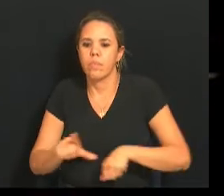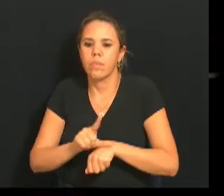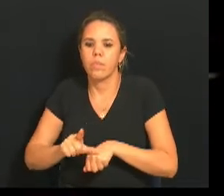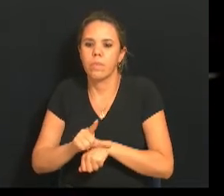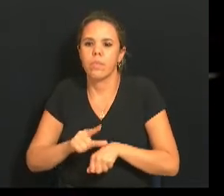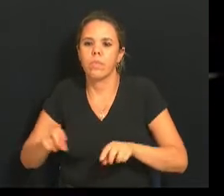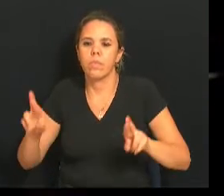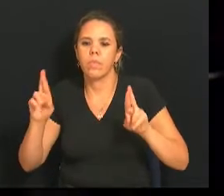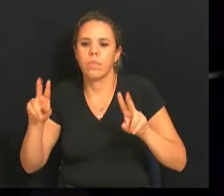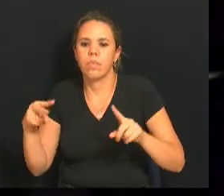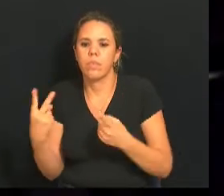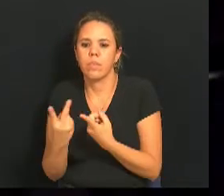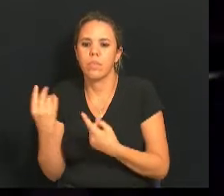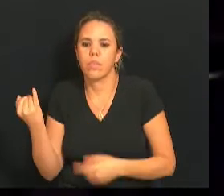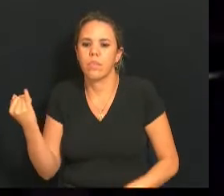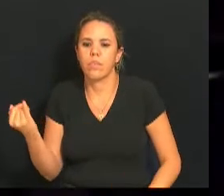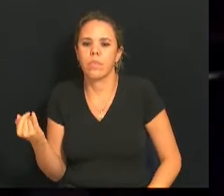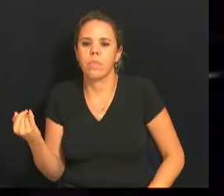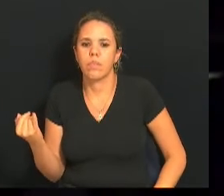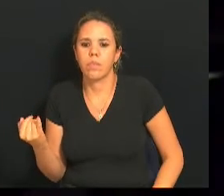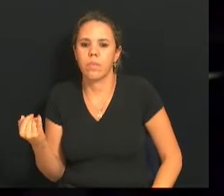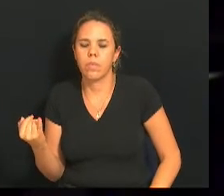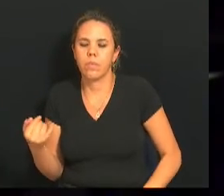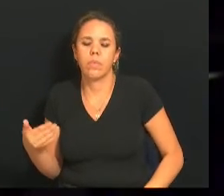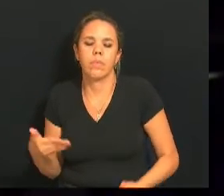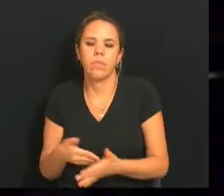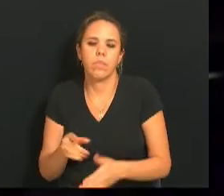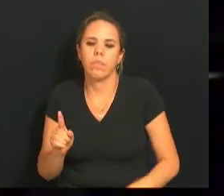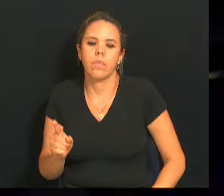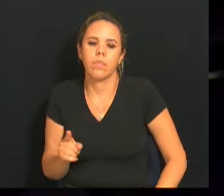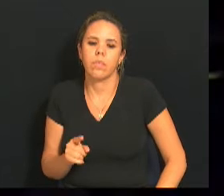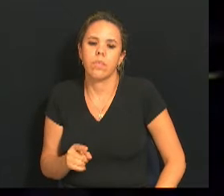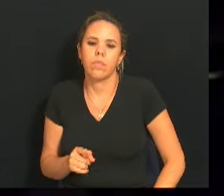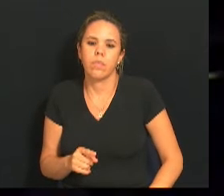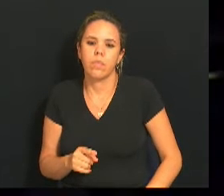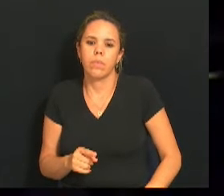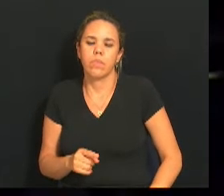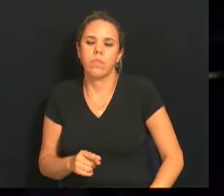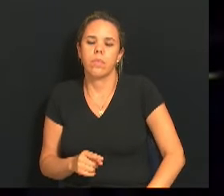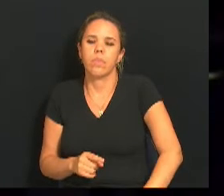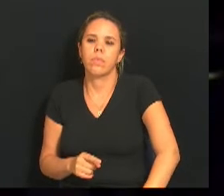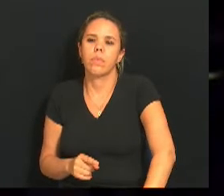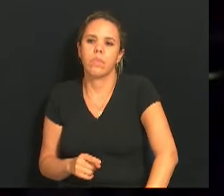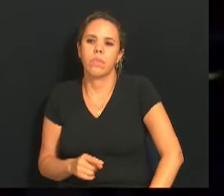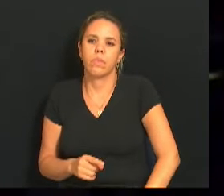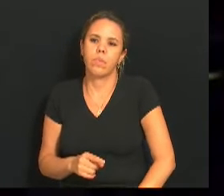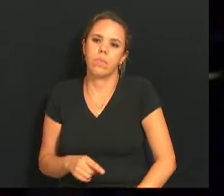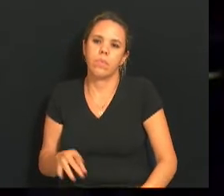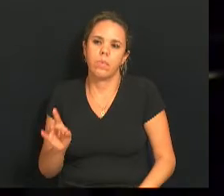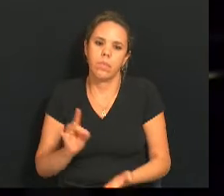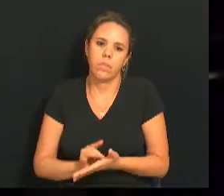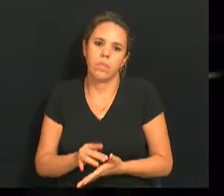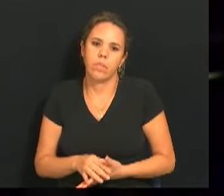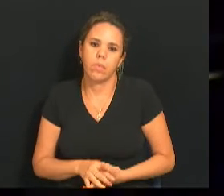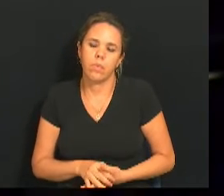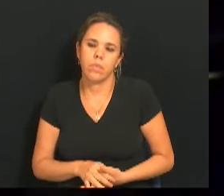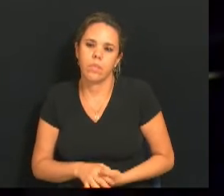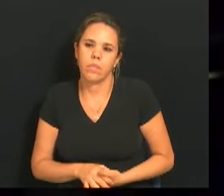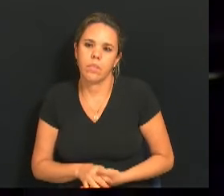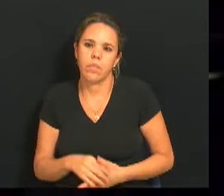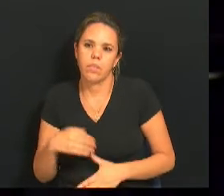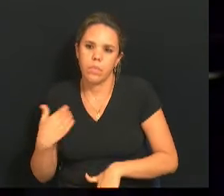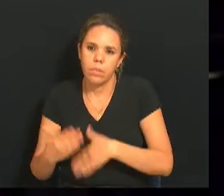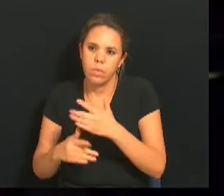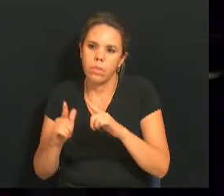aspecto importante, mas não se limita a ele, a questão aí da efetivação de um processo de